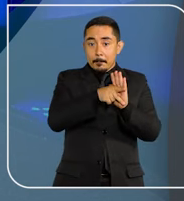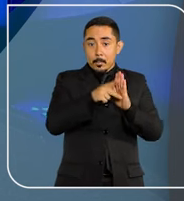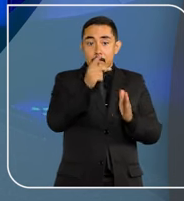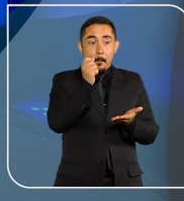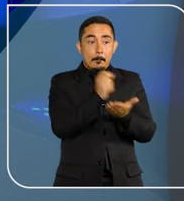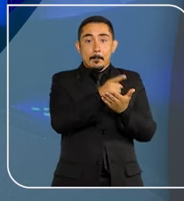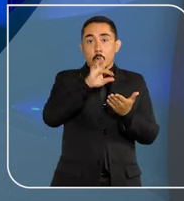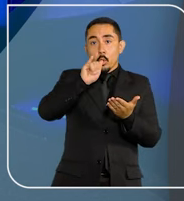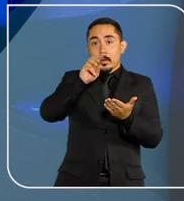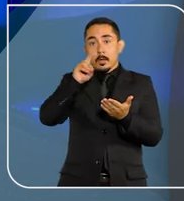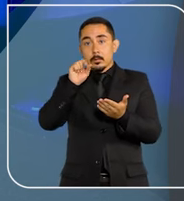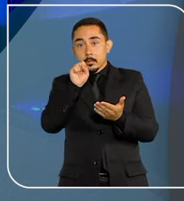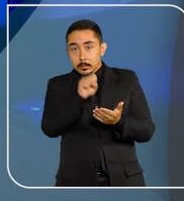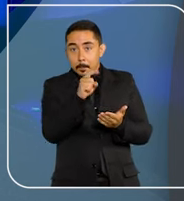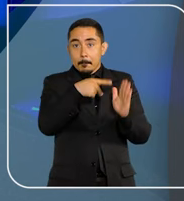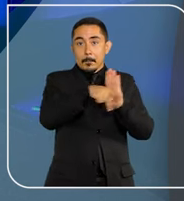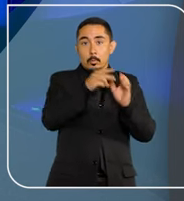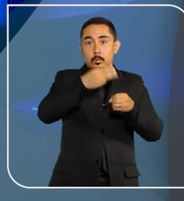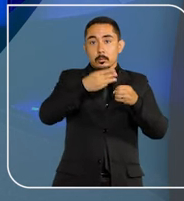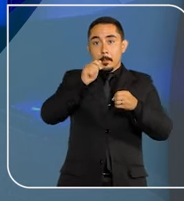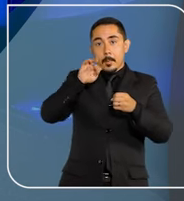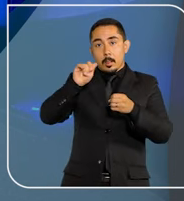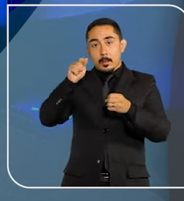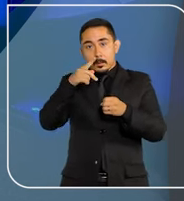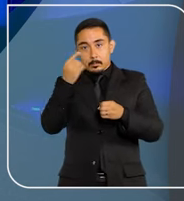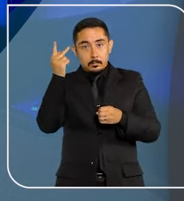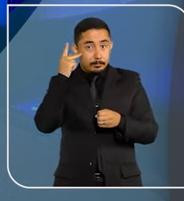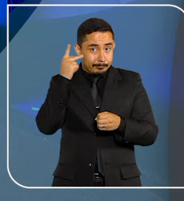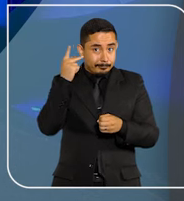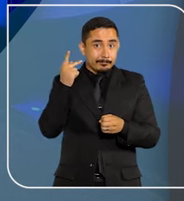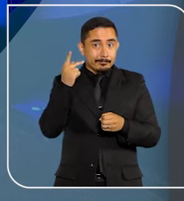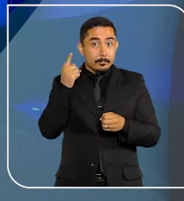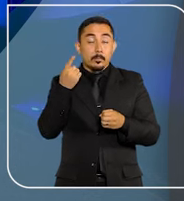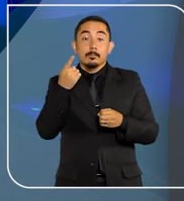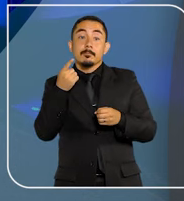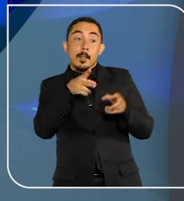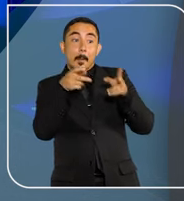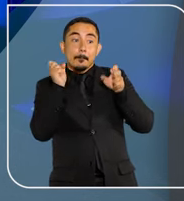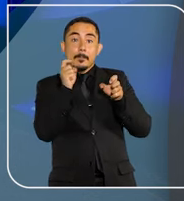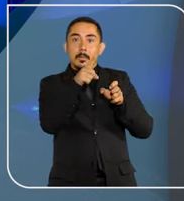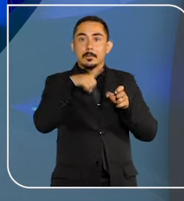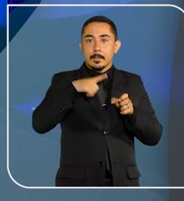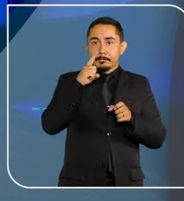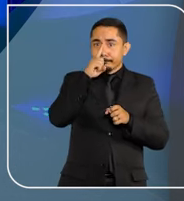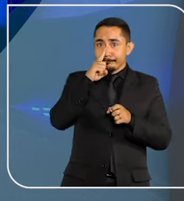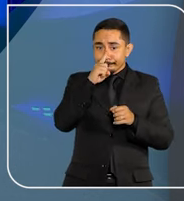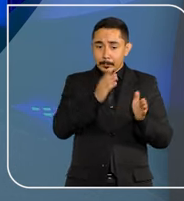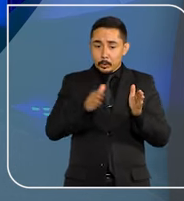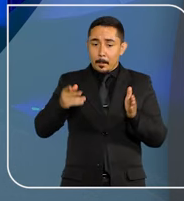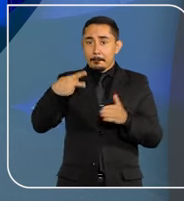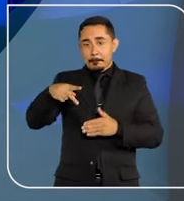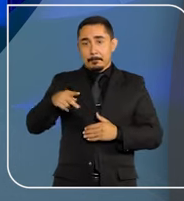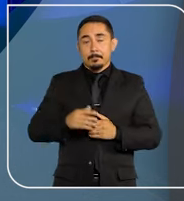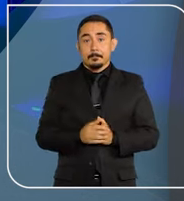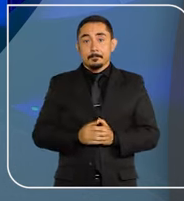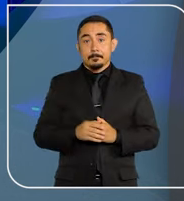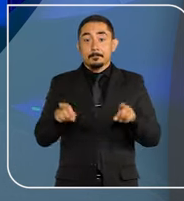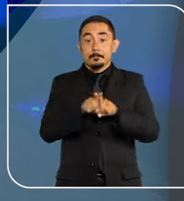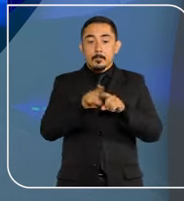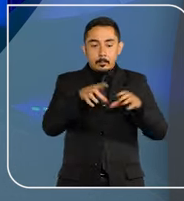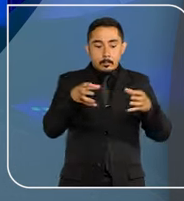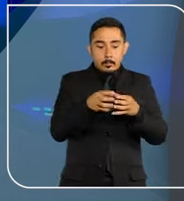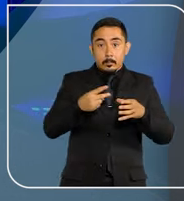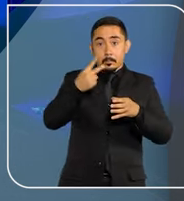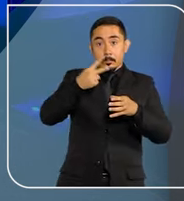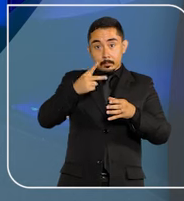que garantia o pagamento de royalties ao município de Paulínia, em São Paulo, por verificar risco à ordem pública.